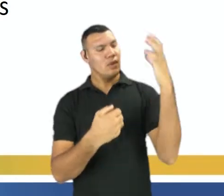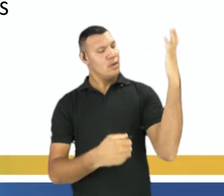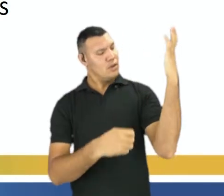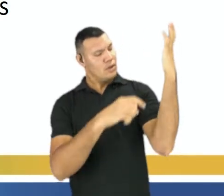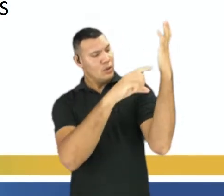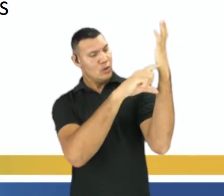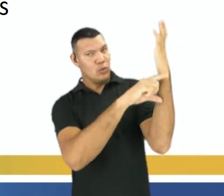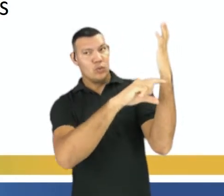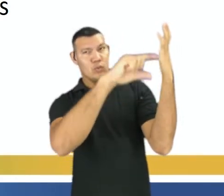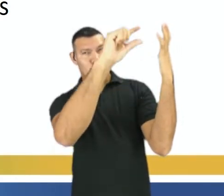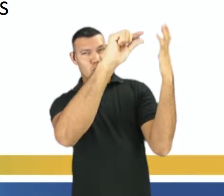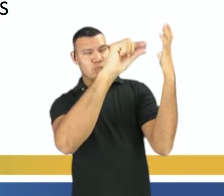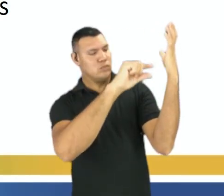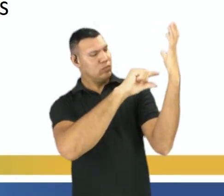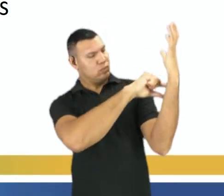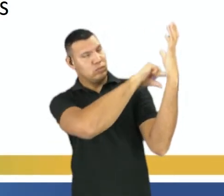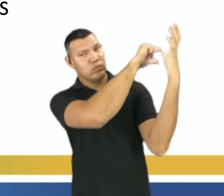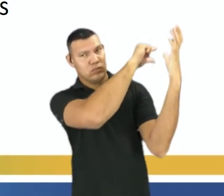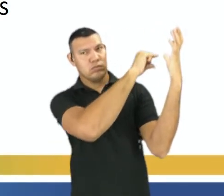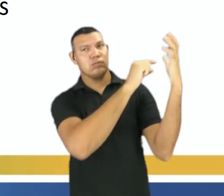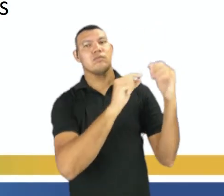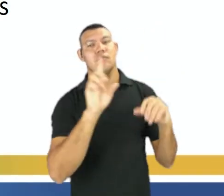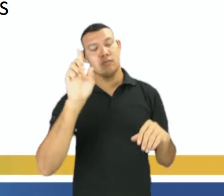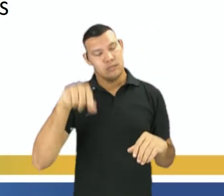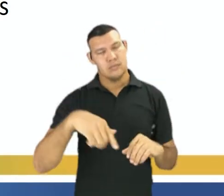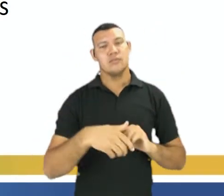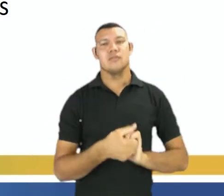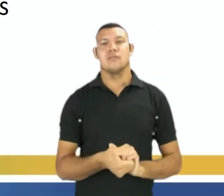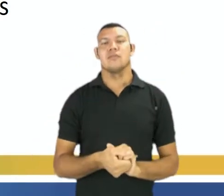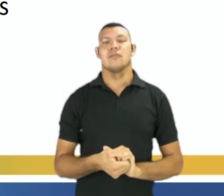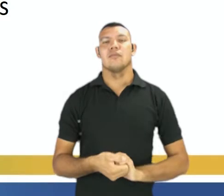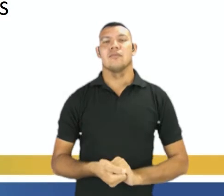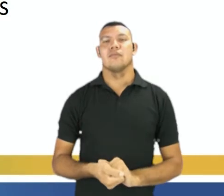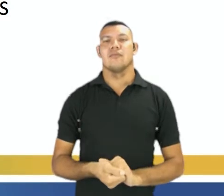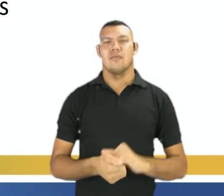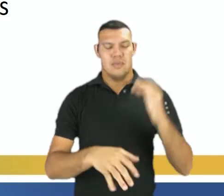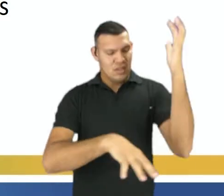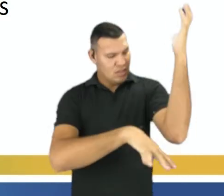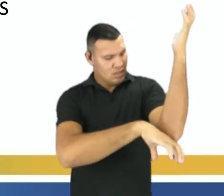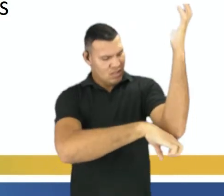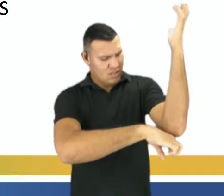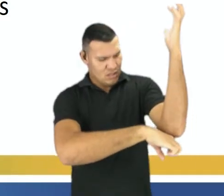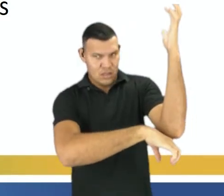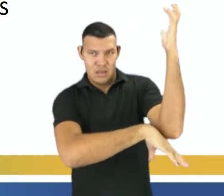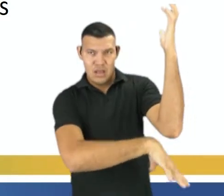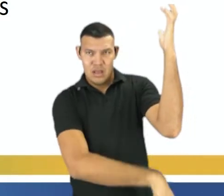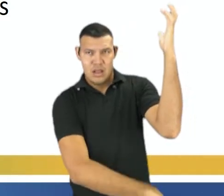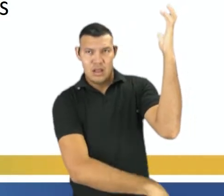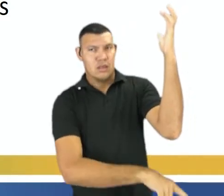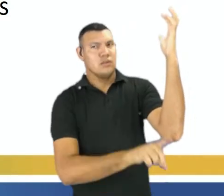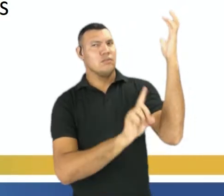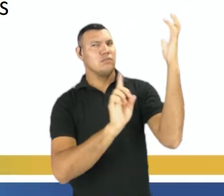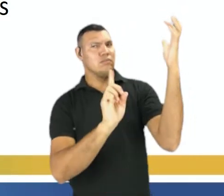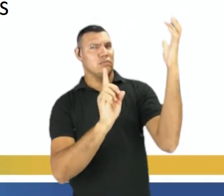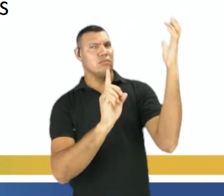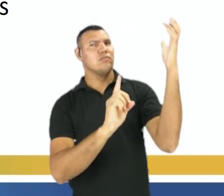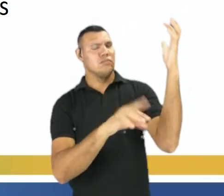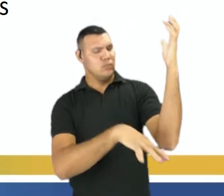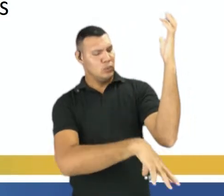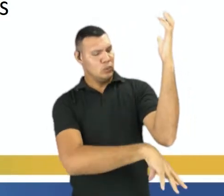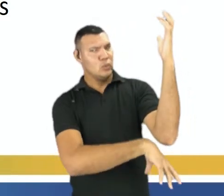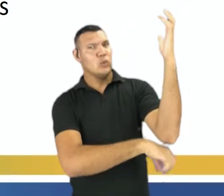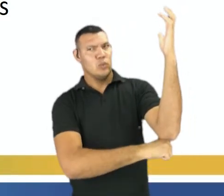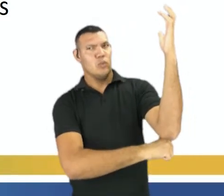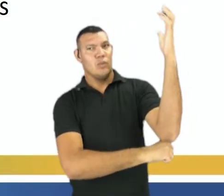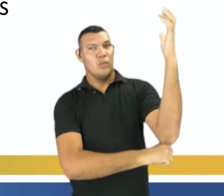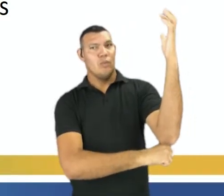dos cerrados, as árvores não apresentam raízes profundas, né? Mas desenvolvem um armazenamento interno de